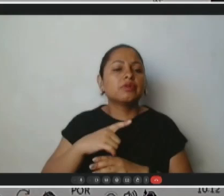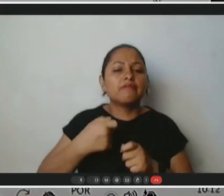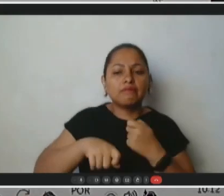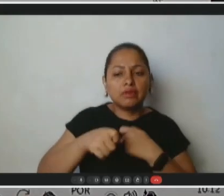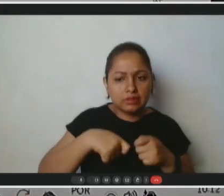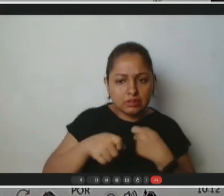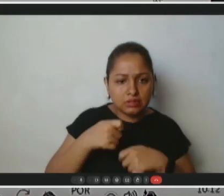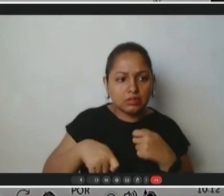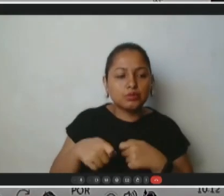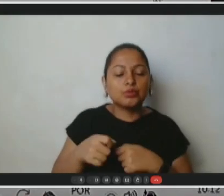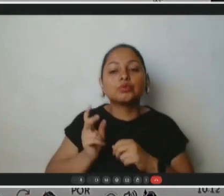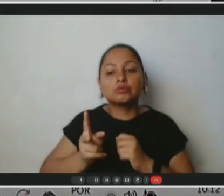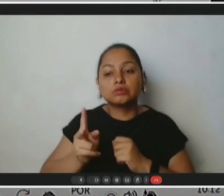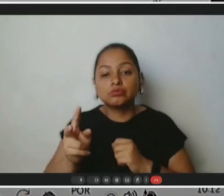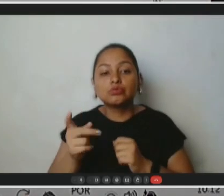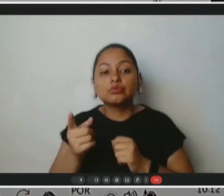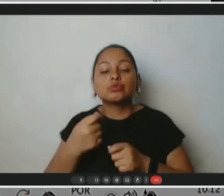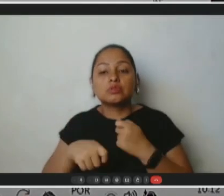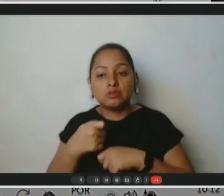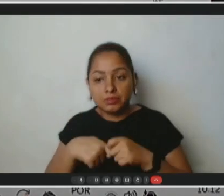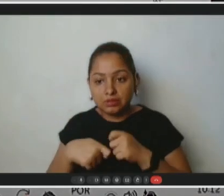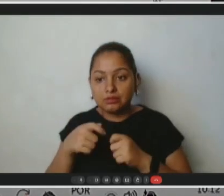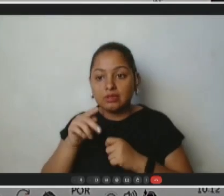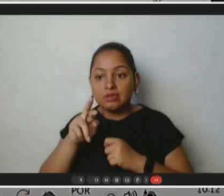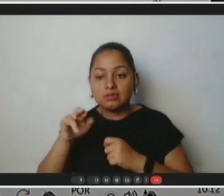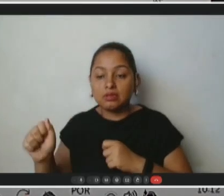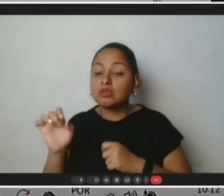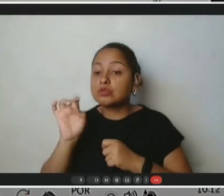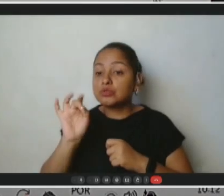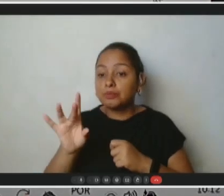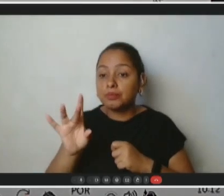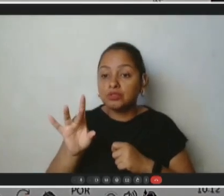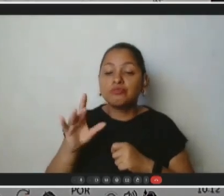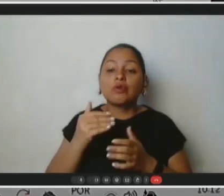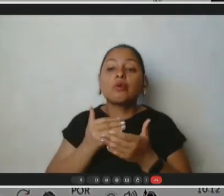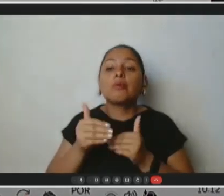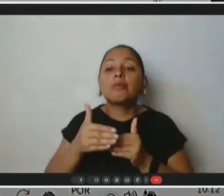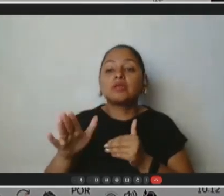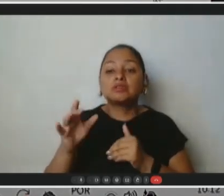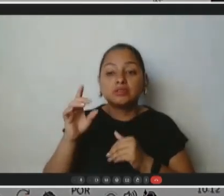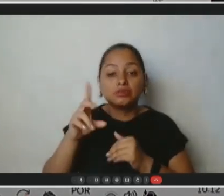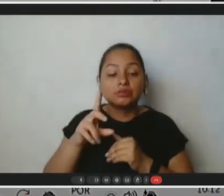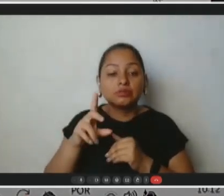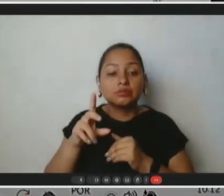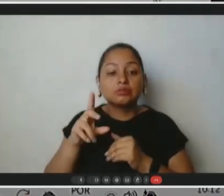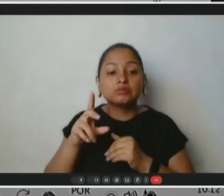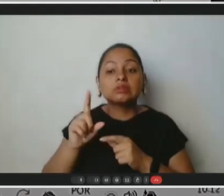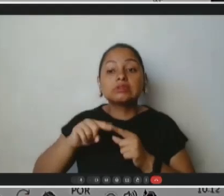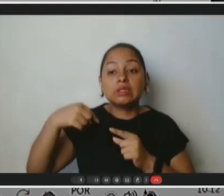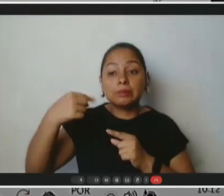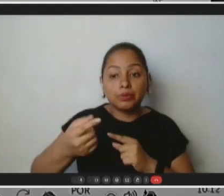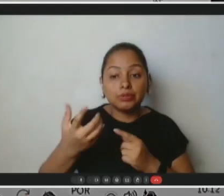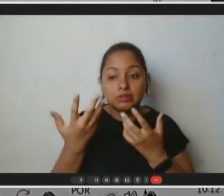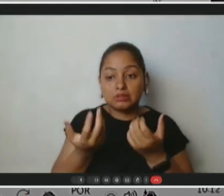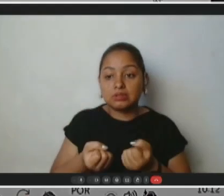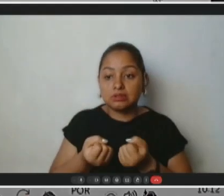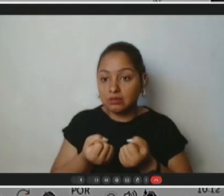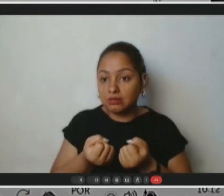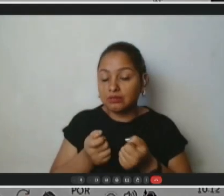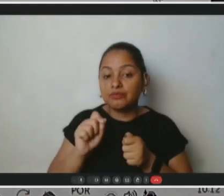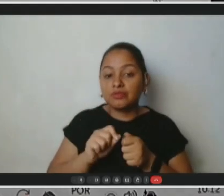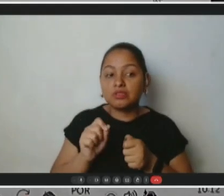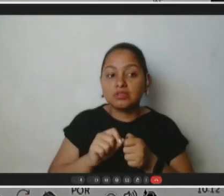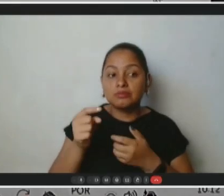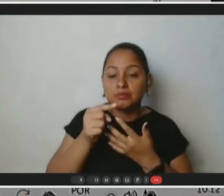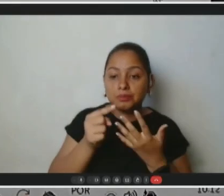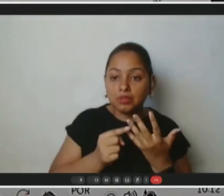constante do orçamento da receita somente entrará em vigor após a adoção de medidas de